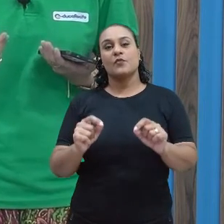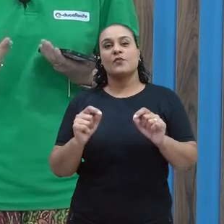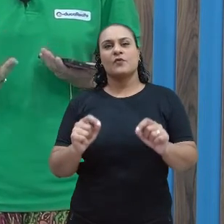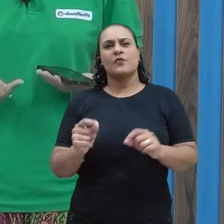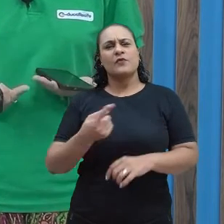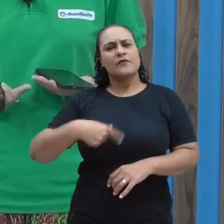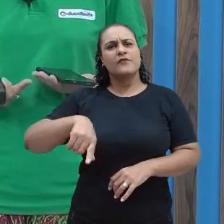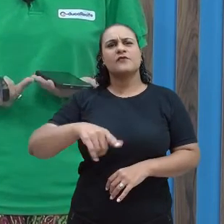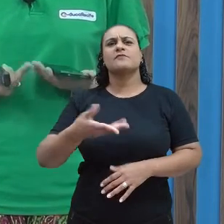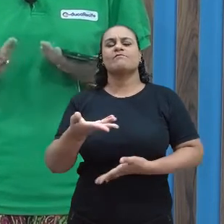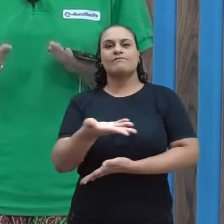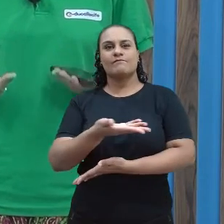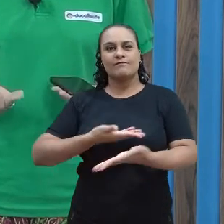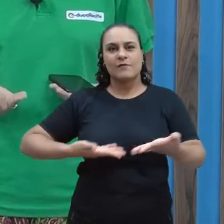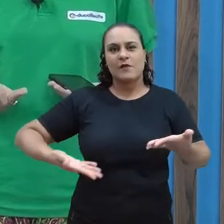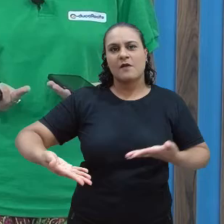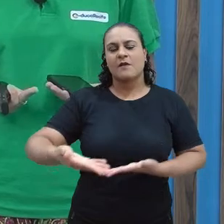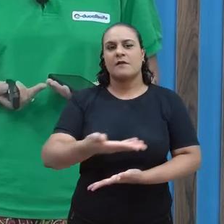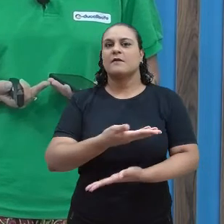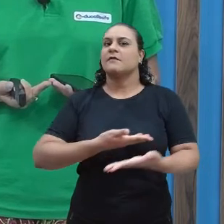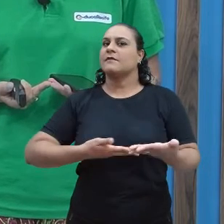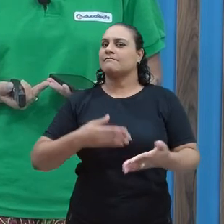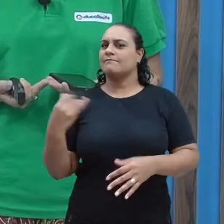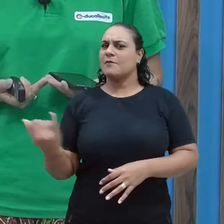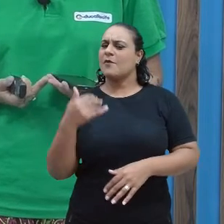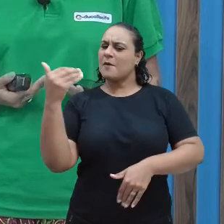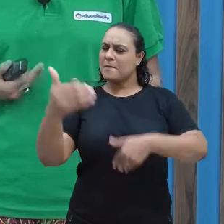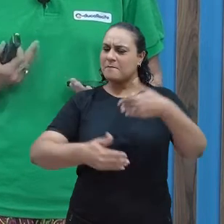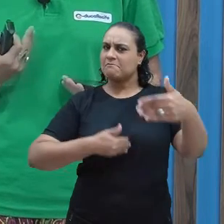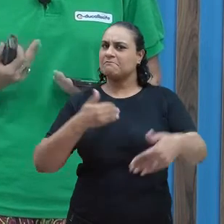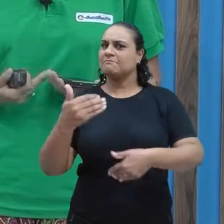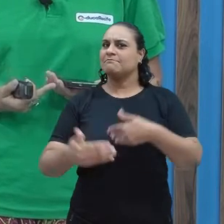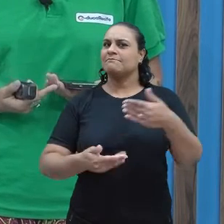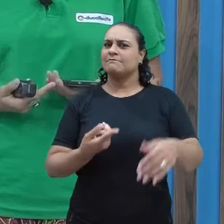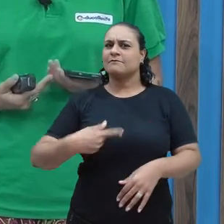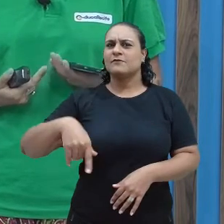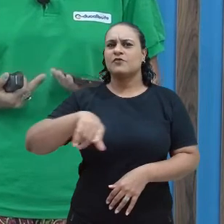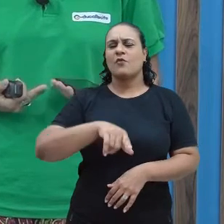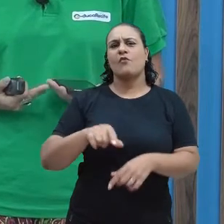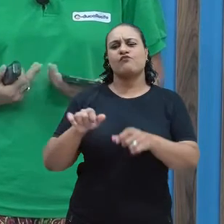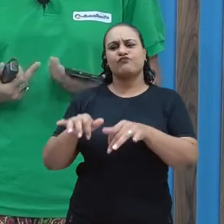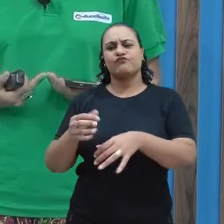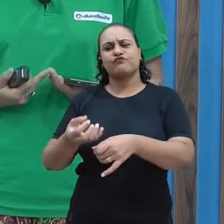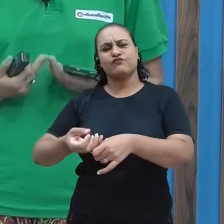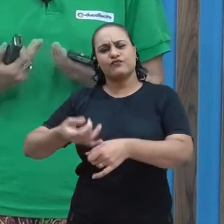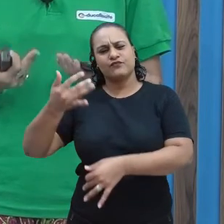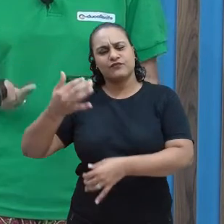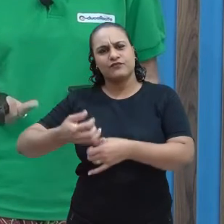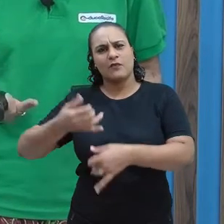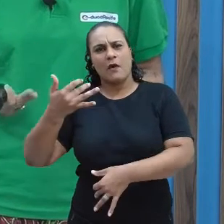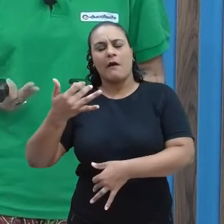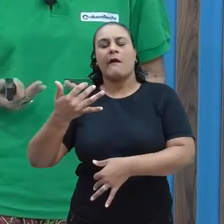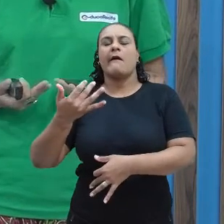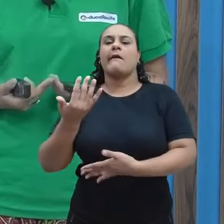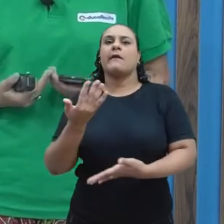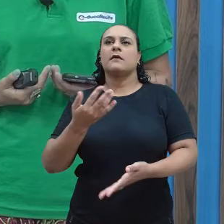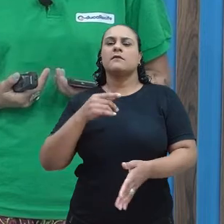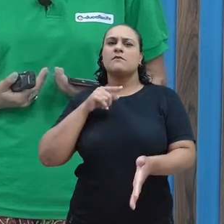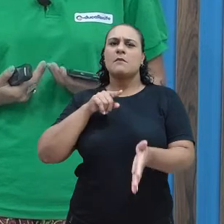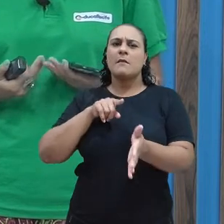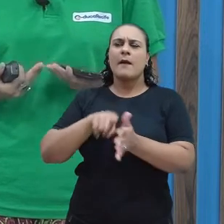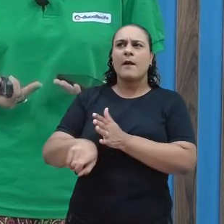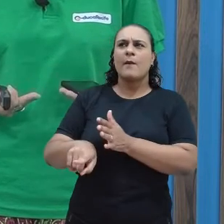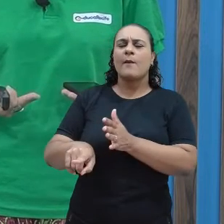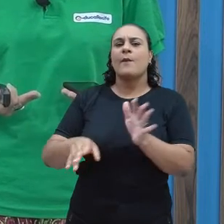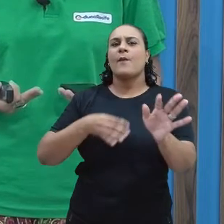vocês interajam. É muito importante a participação de vocês. Comentem, tirem dúvidas, porque é nessa interação que a gente